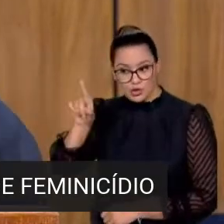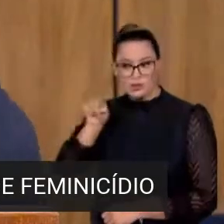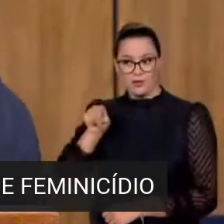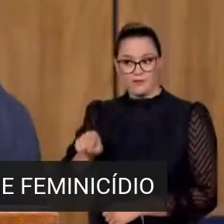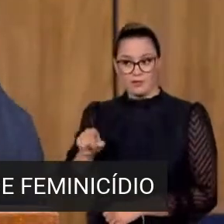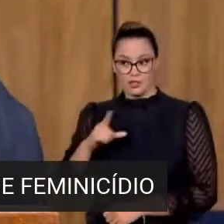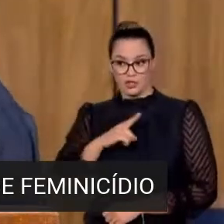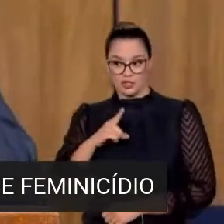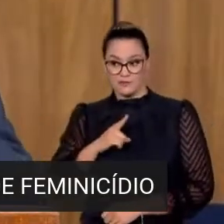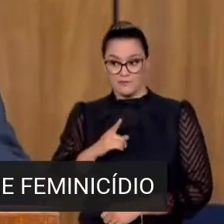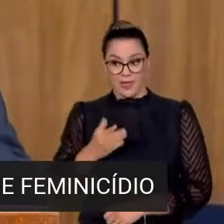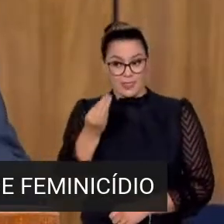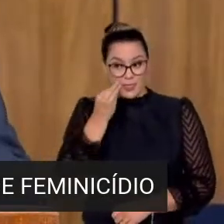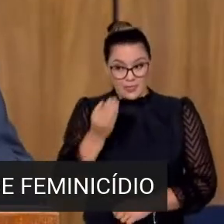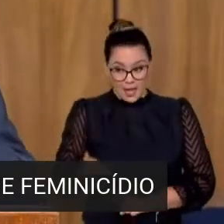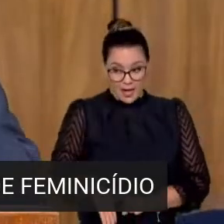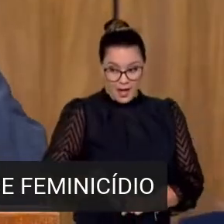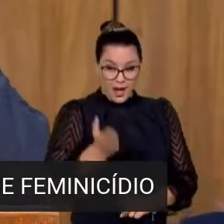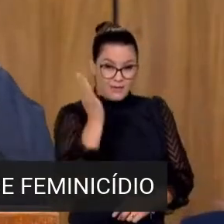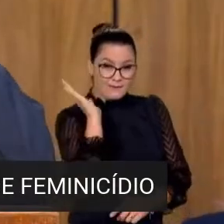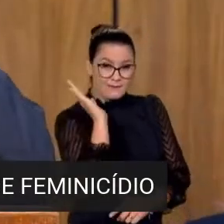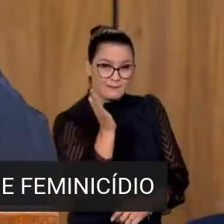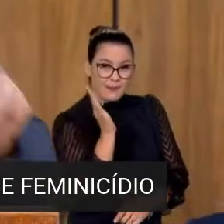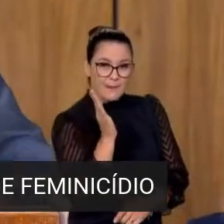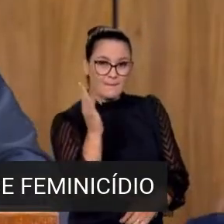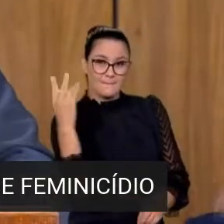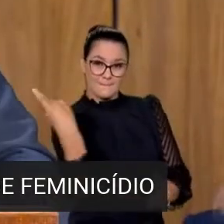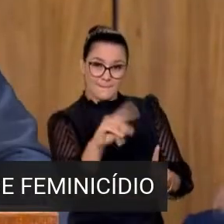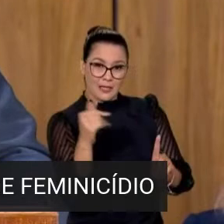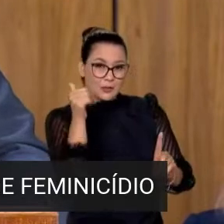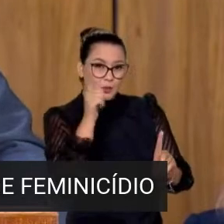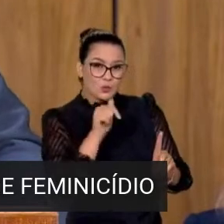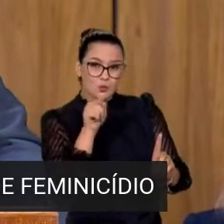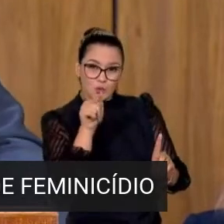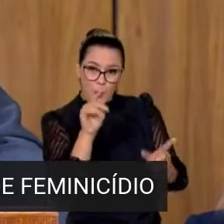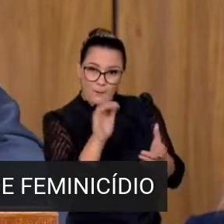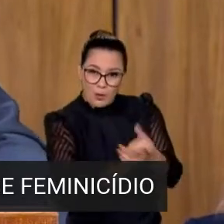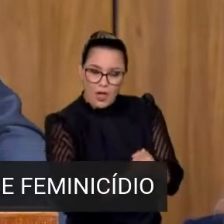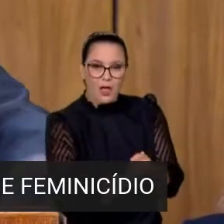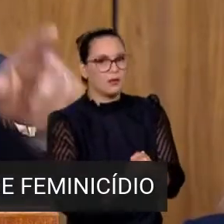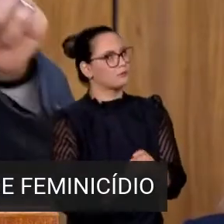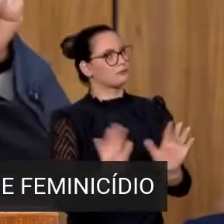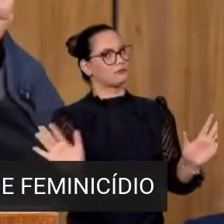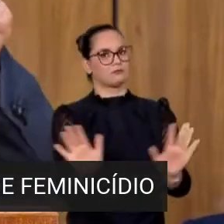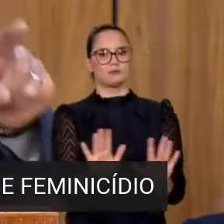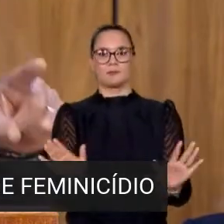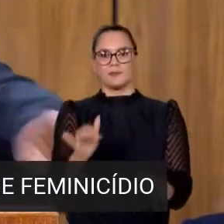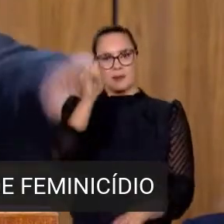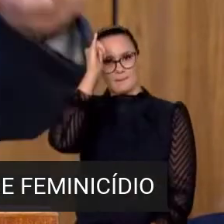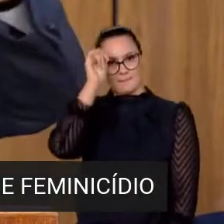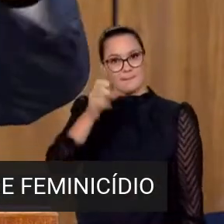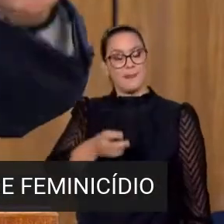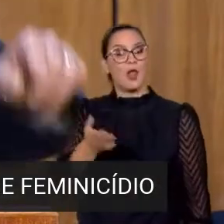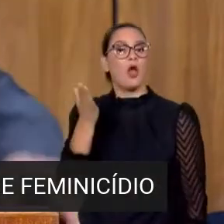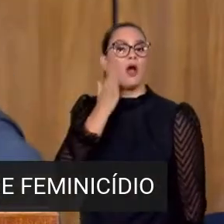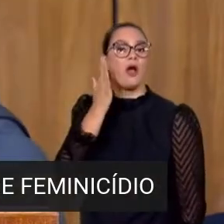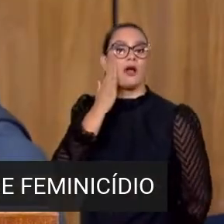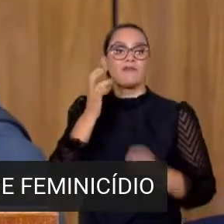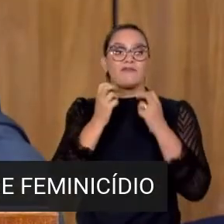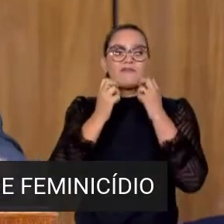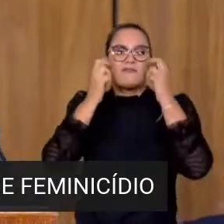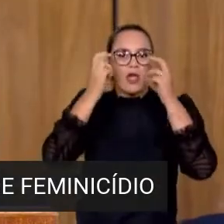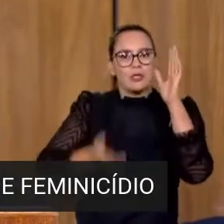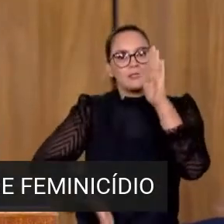que levantar a mão para bater na sua mulher, é melhor você criar vergonha e sair de